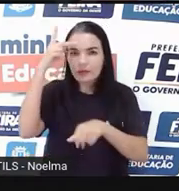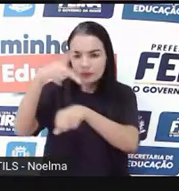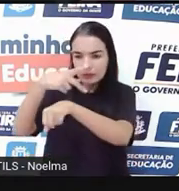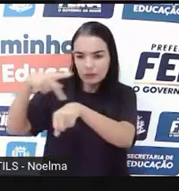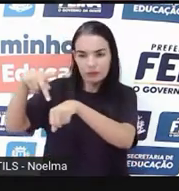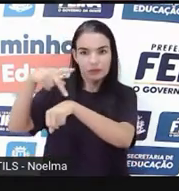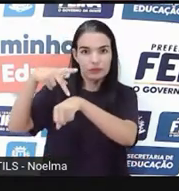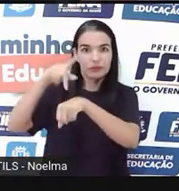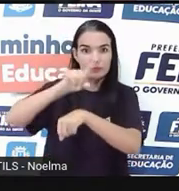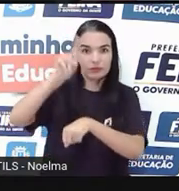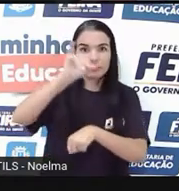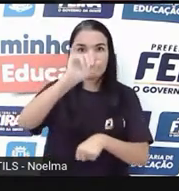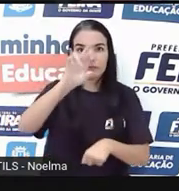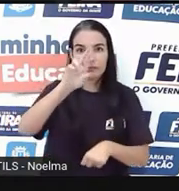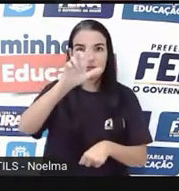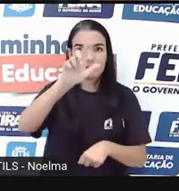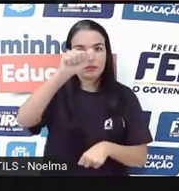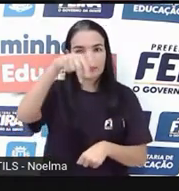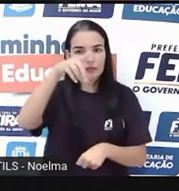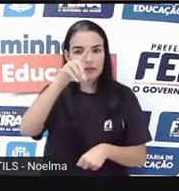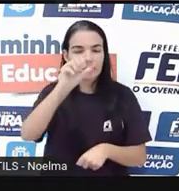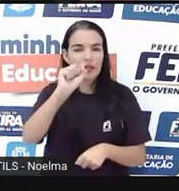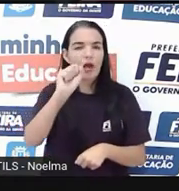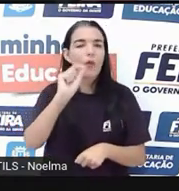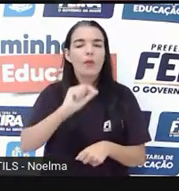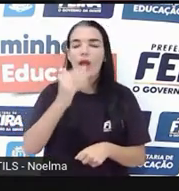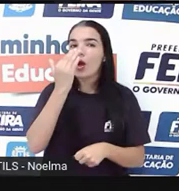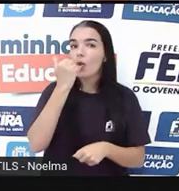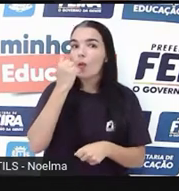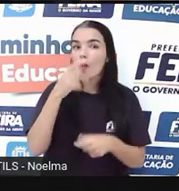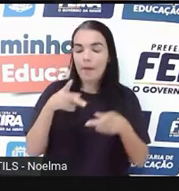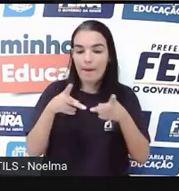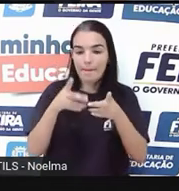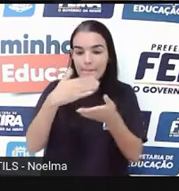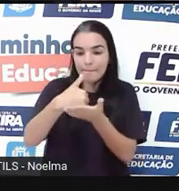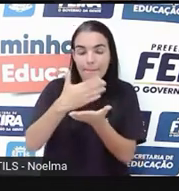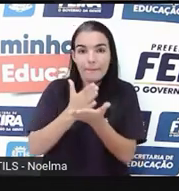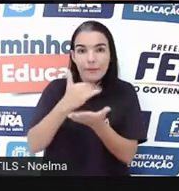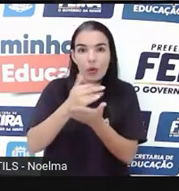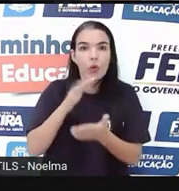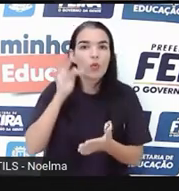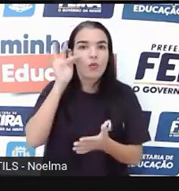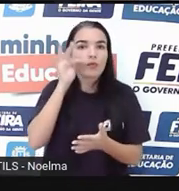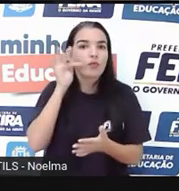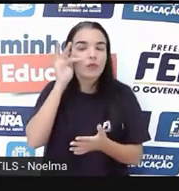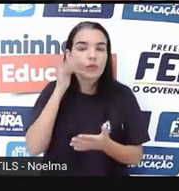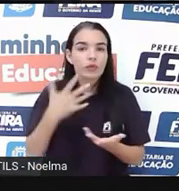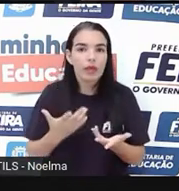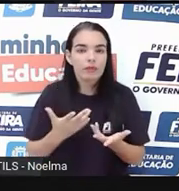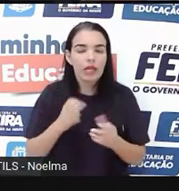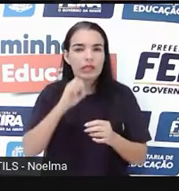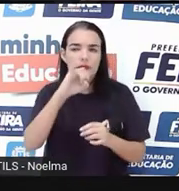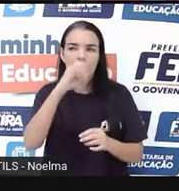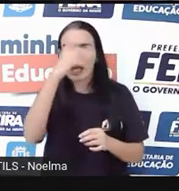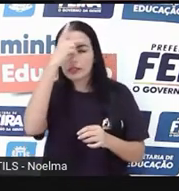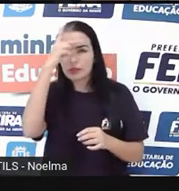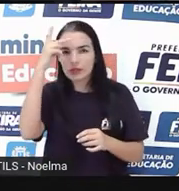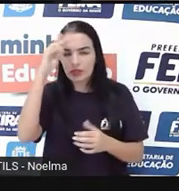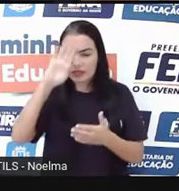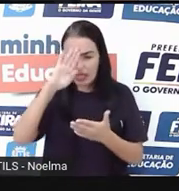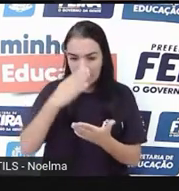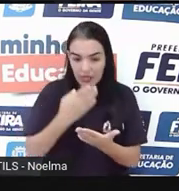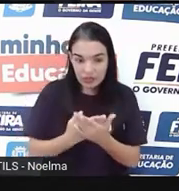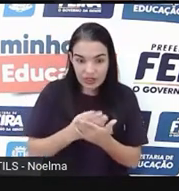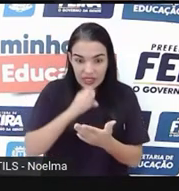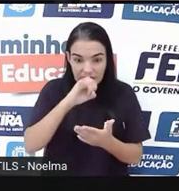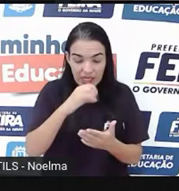de fruta chamado Bambrack. Se as pessoas, eles acreditam, né, que comem esse bolo, acharem um